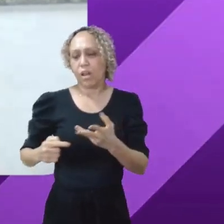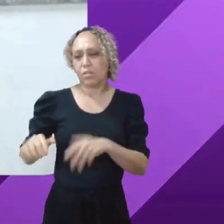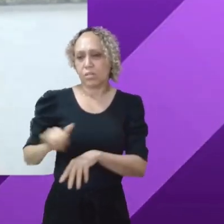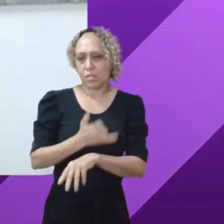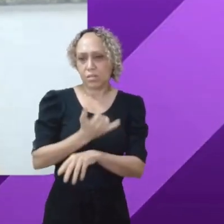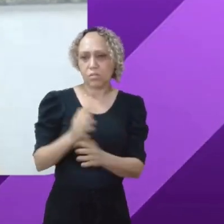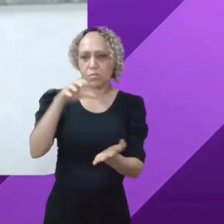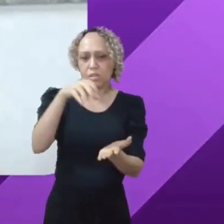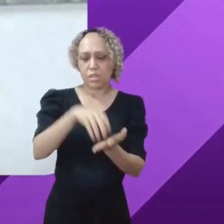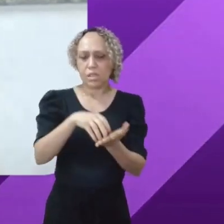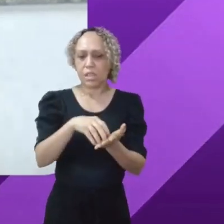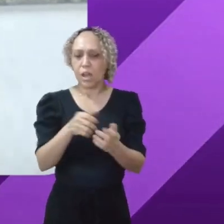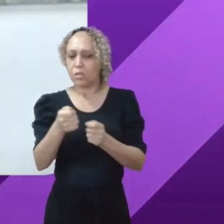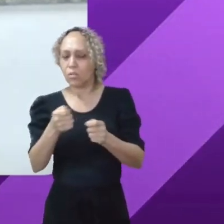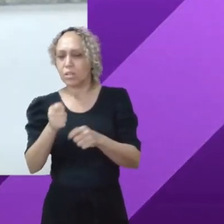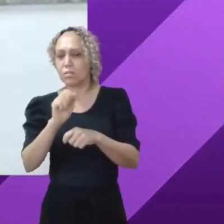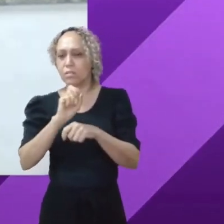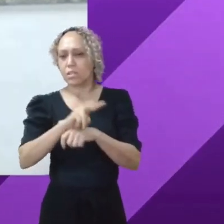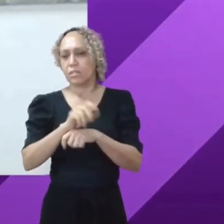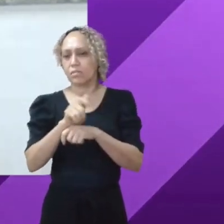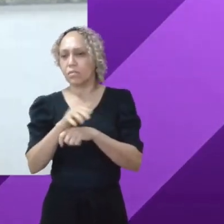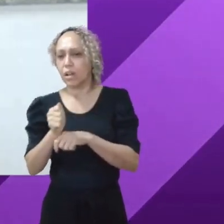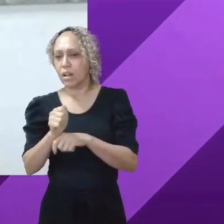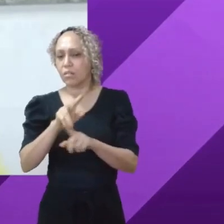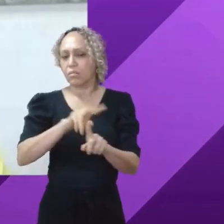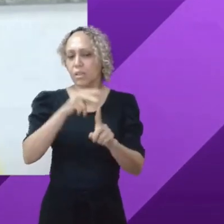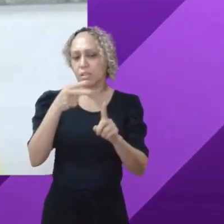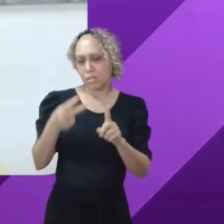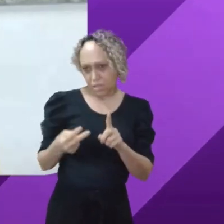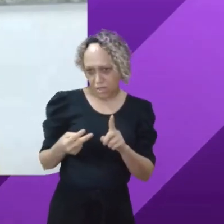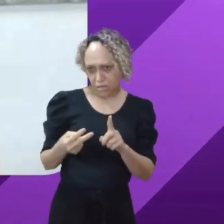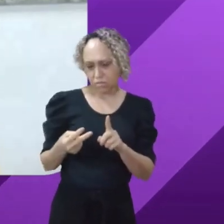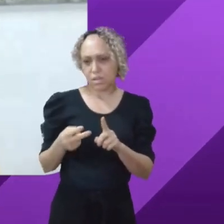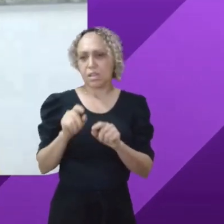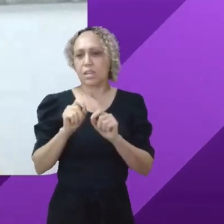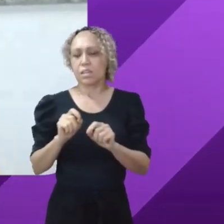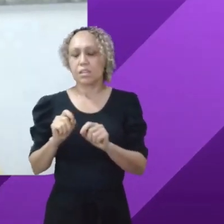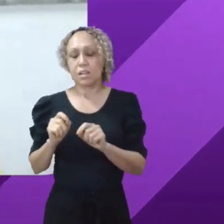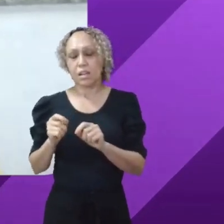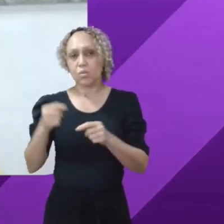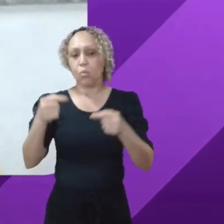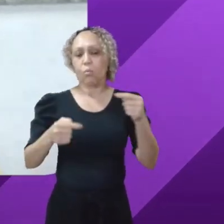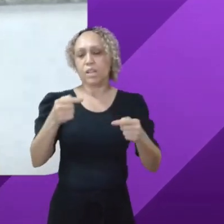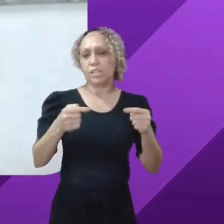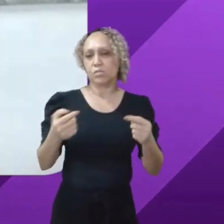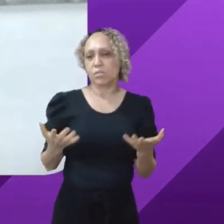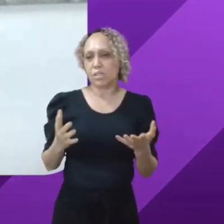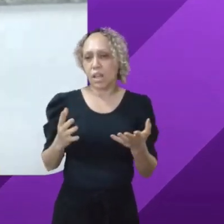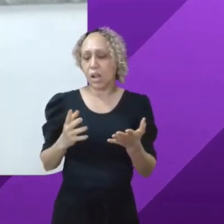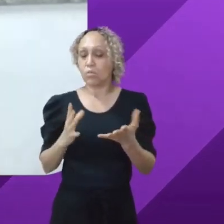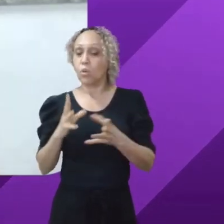Central de Regulação de Vagas, que estabelece uma perspectiva de ocupação taxativa, que traz uma discussão importante com